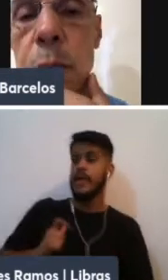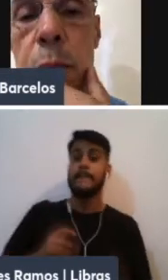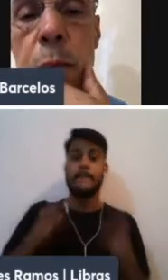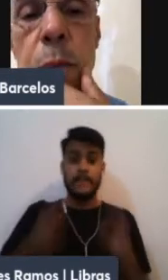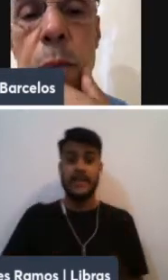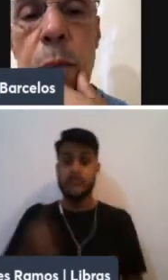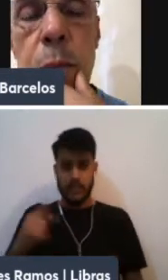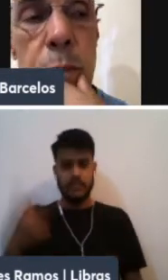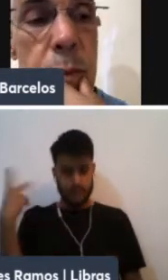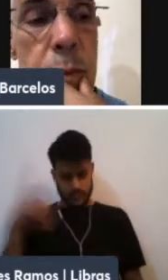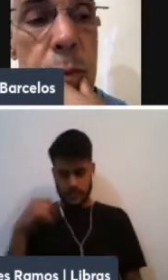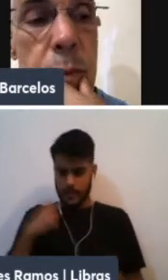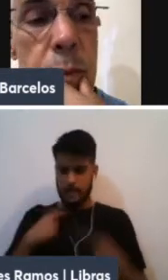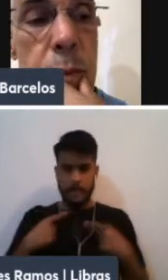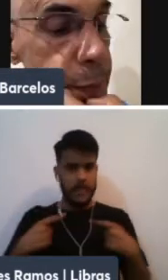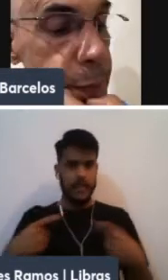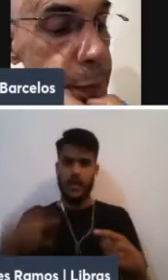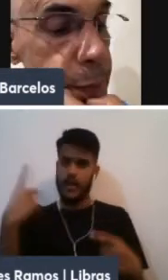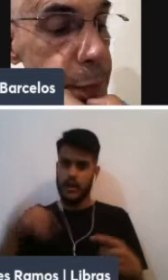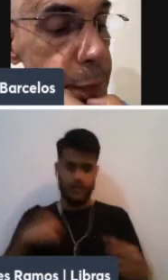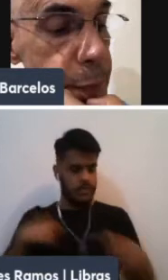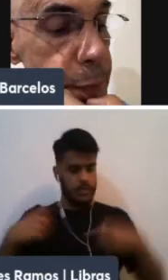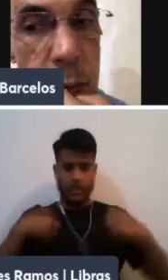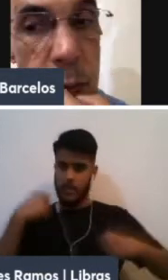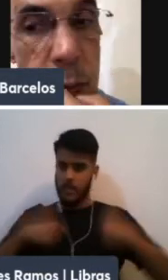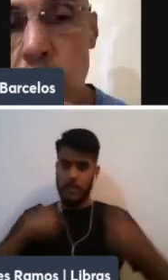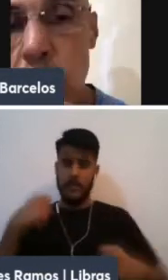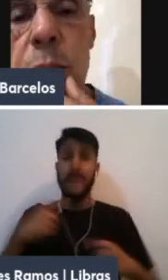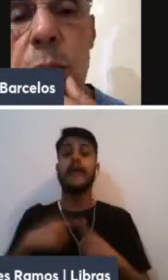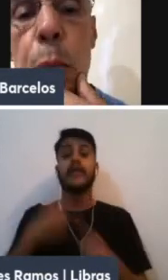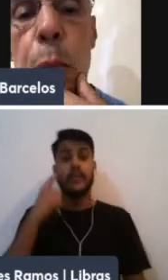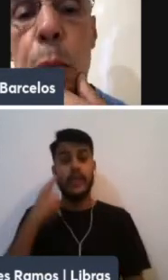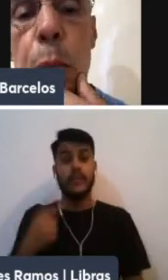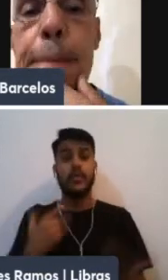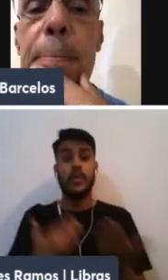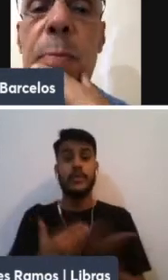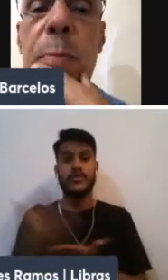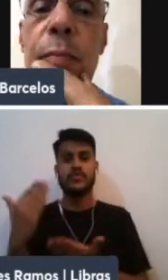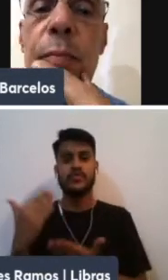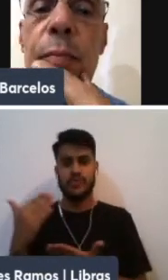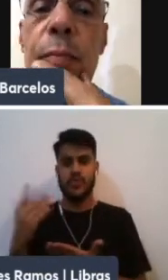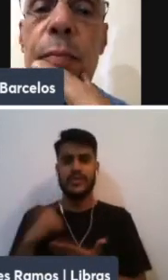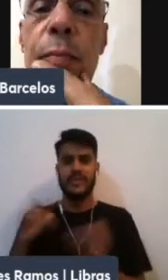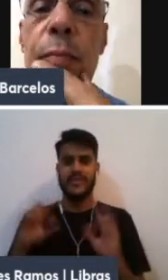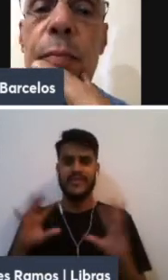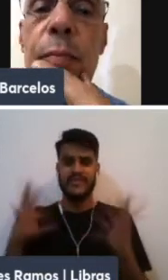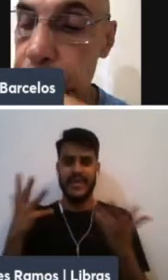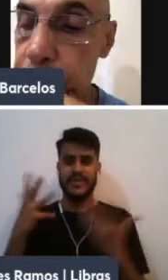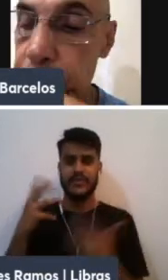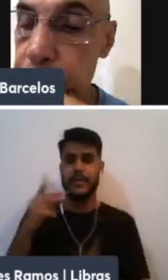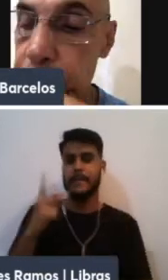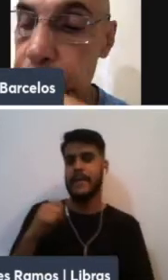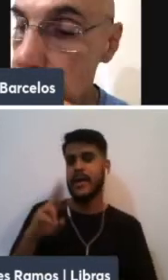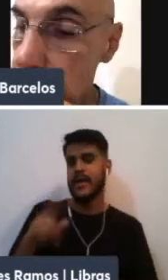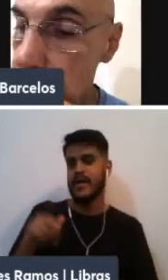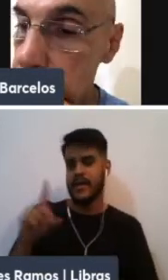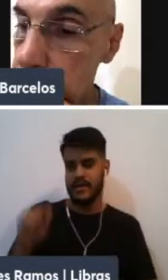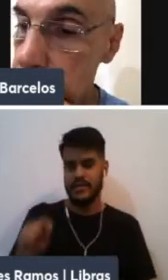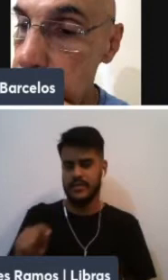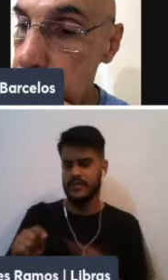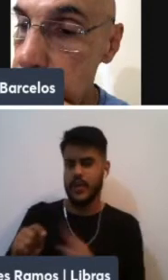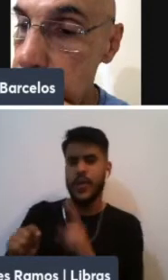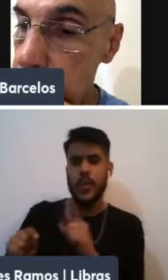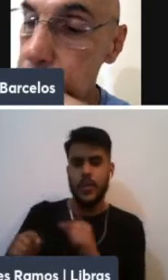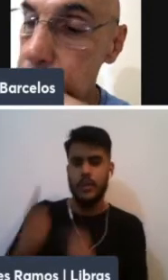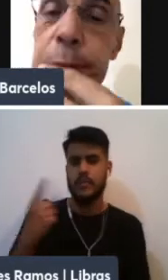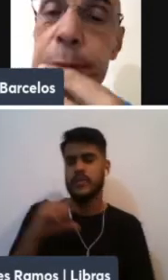que neste processo apareceu a parada, né, em 96, assim, que não era a parada, era um dos grupos que